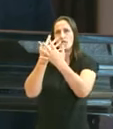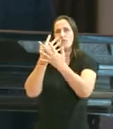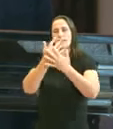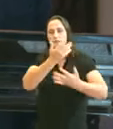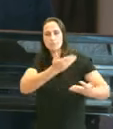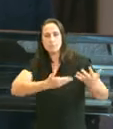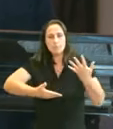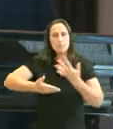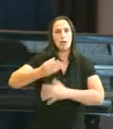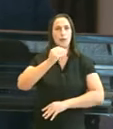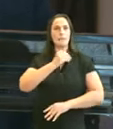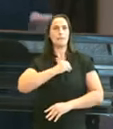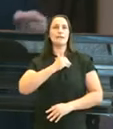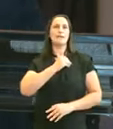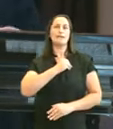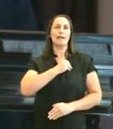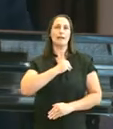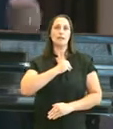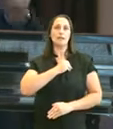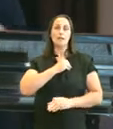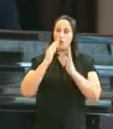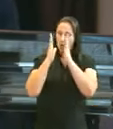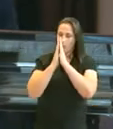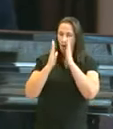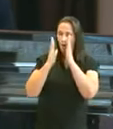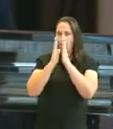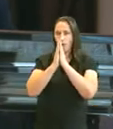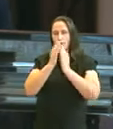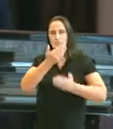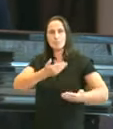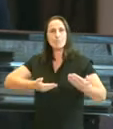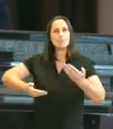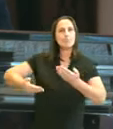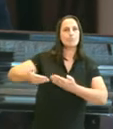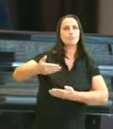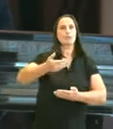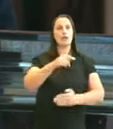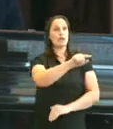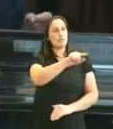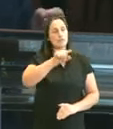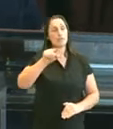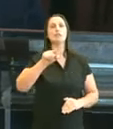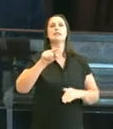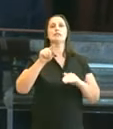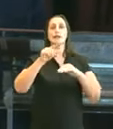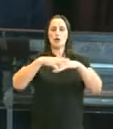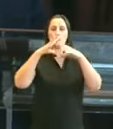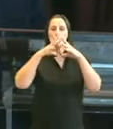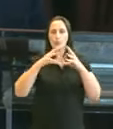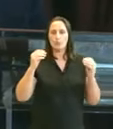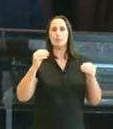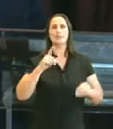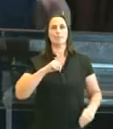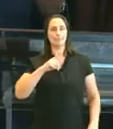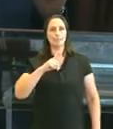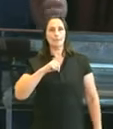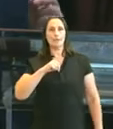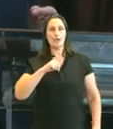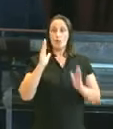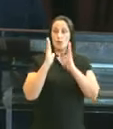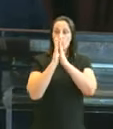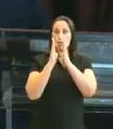uns aos outros e façam uma oração uns pelos outros para que vocês sejam curados. A